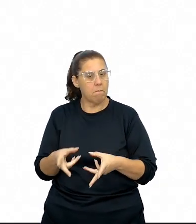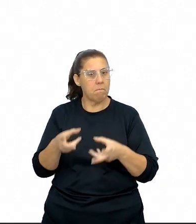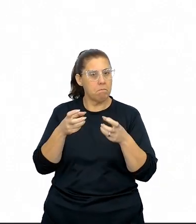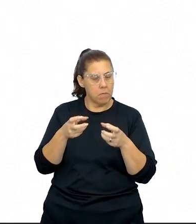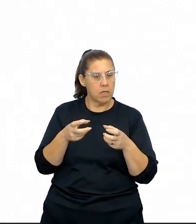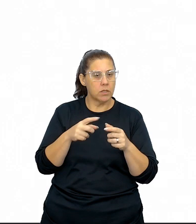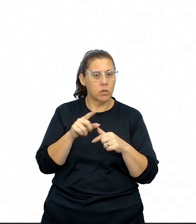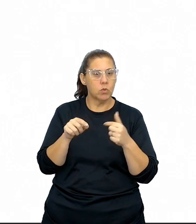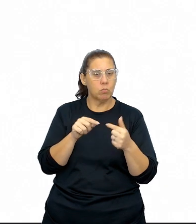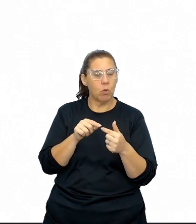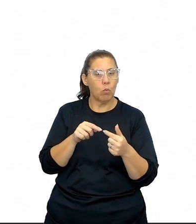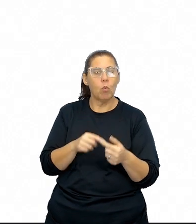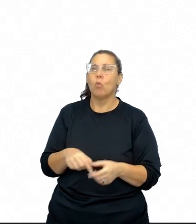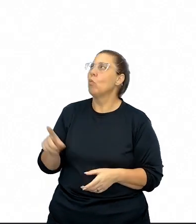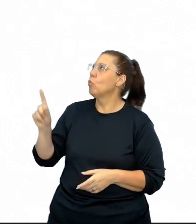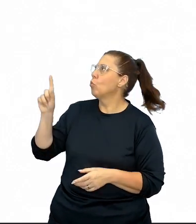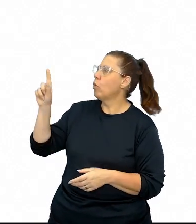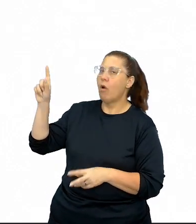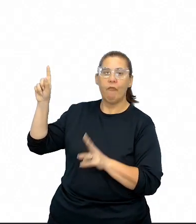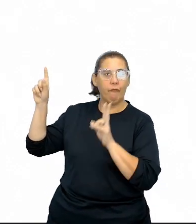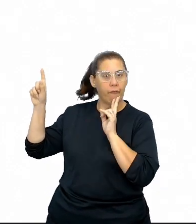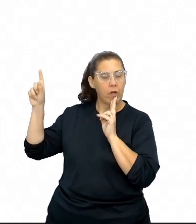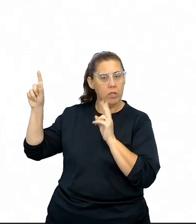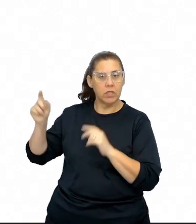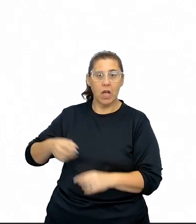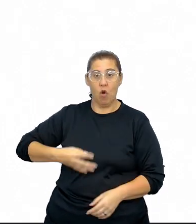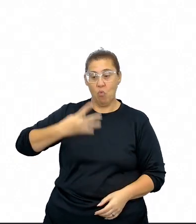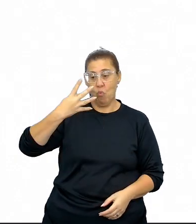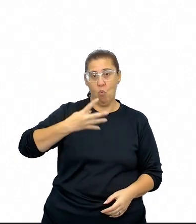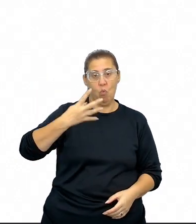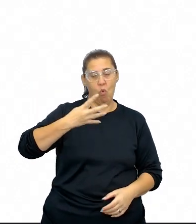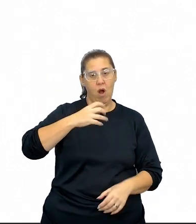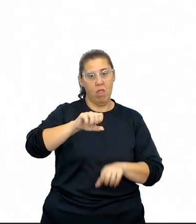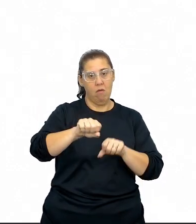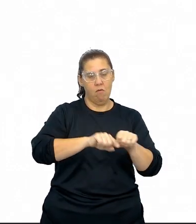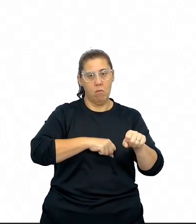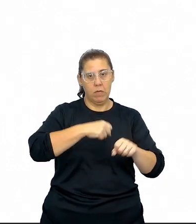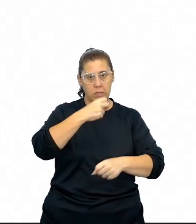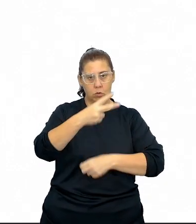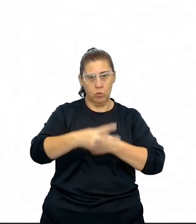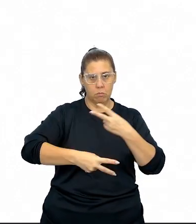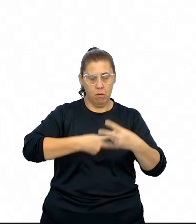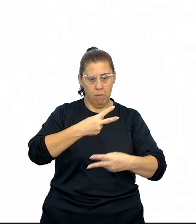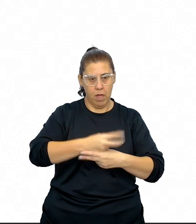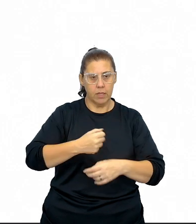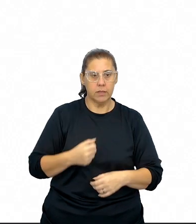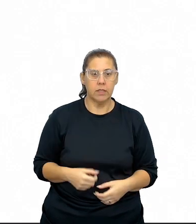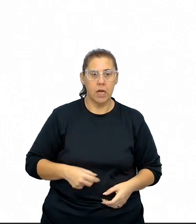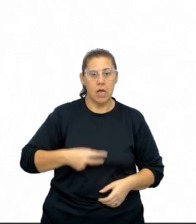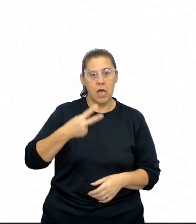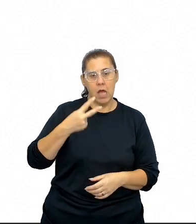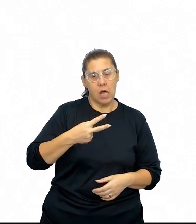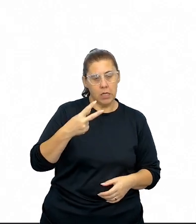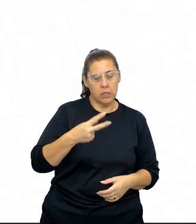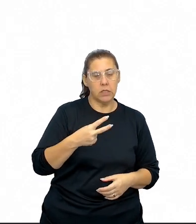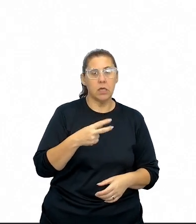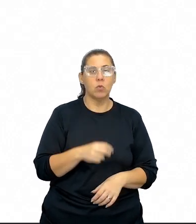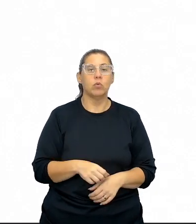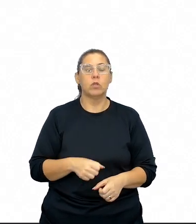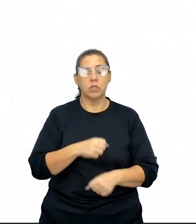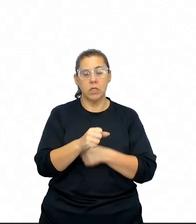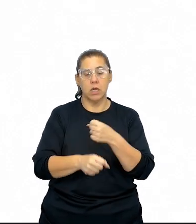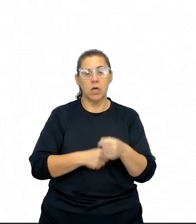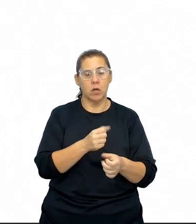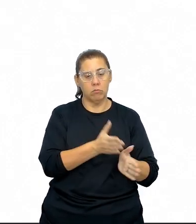neste ponto verde, essa é a 4ª formação do bimestre, né, a 2ª formação de ano série,